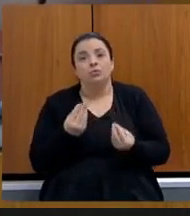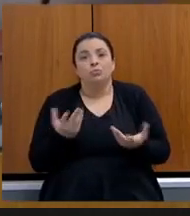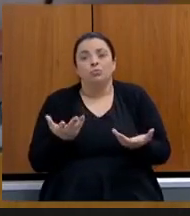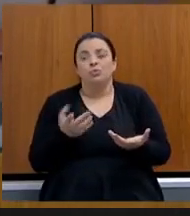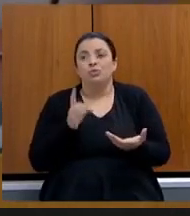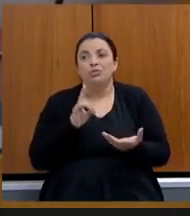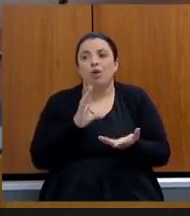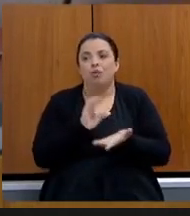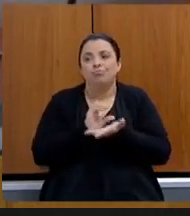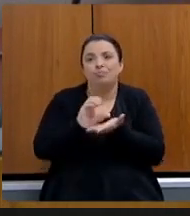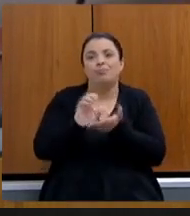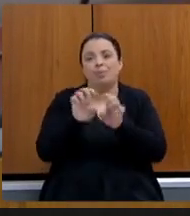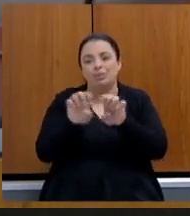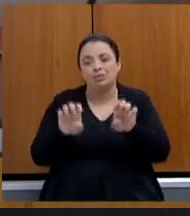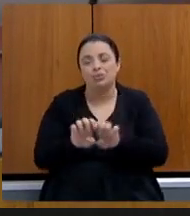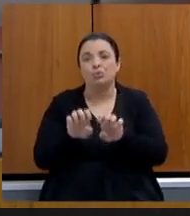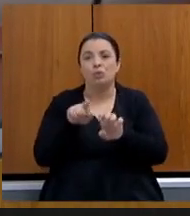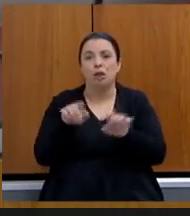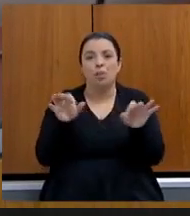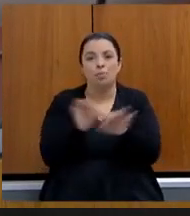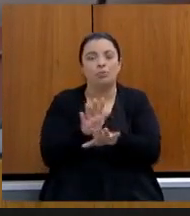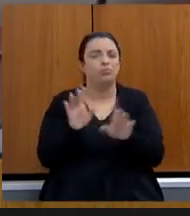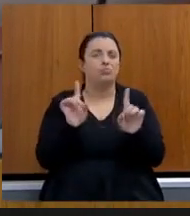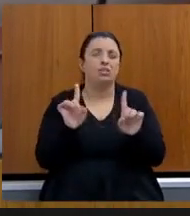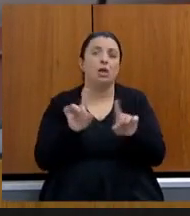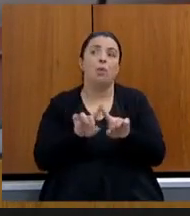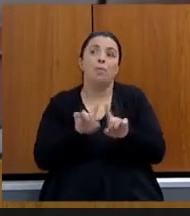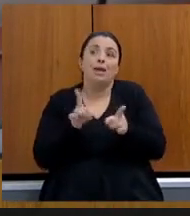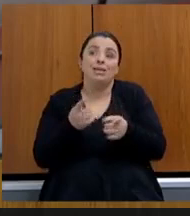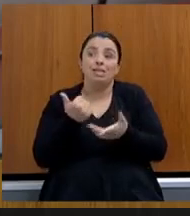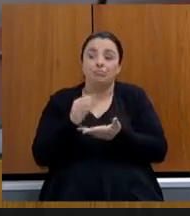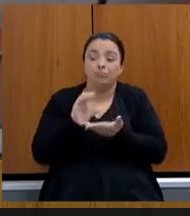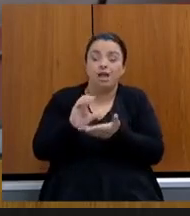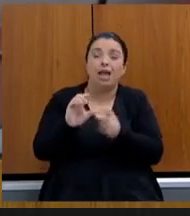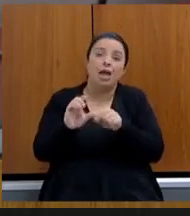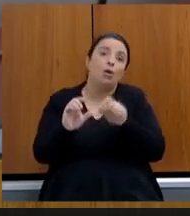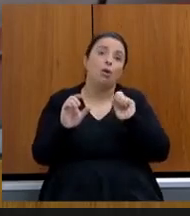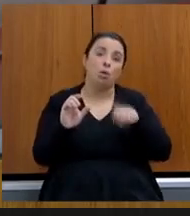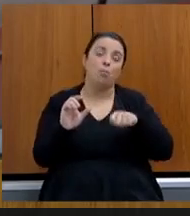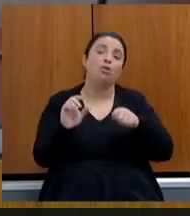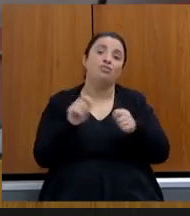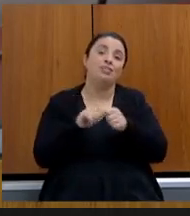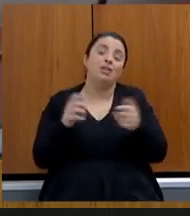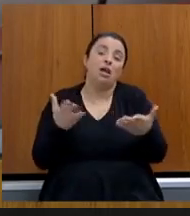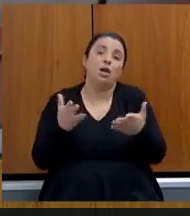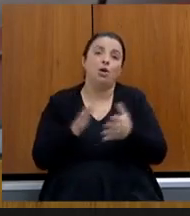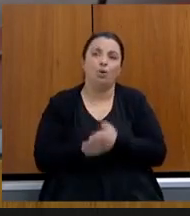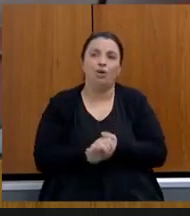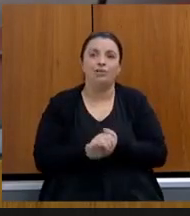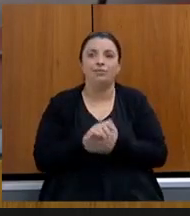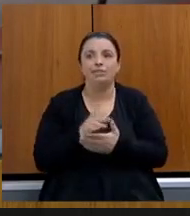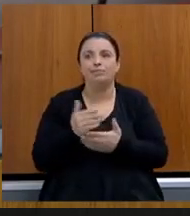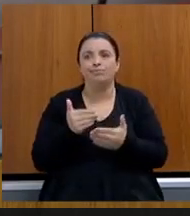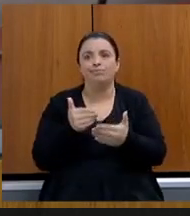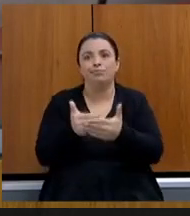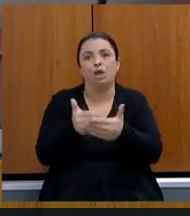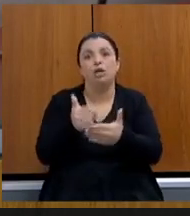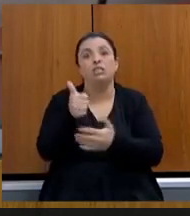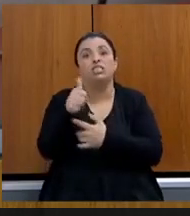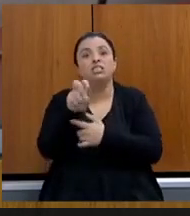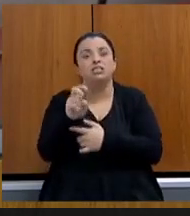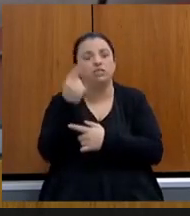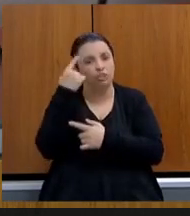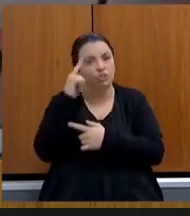que a suficiente mas isso também é o que a gente prontamente pode dispor e está sendo recebido nos próximos 15 dias em